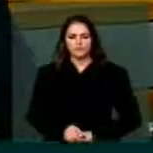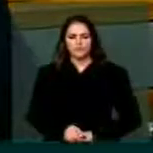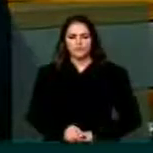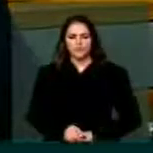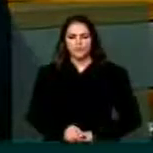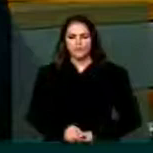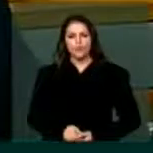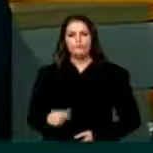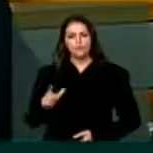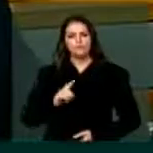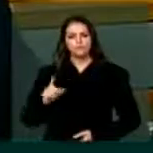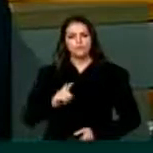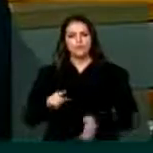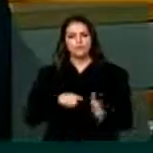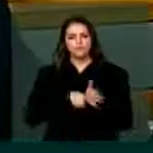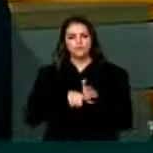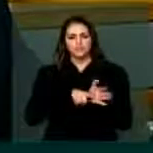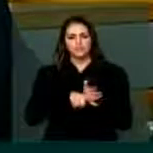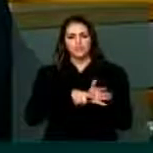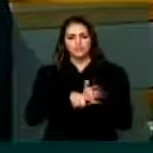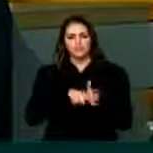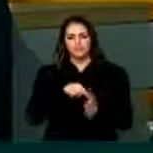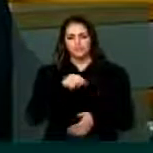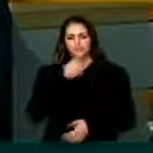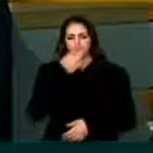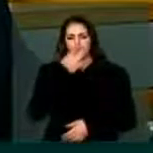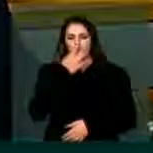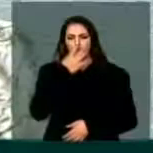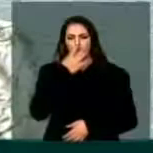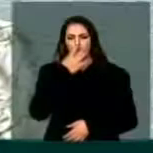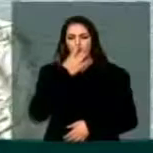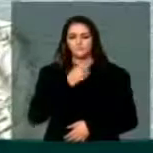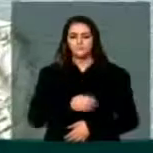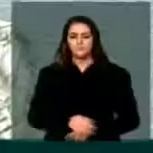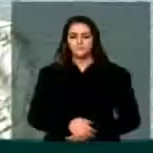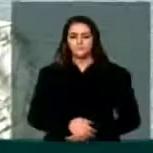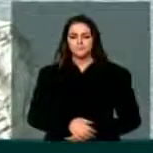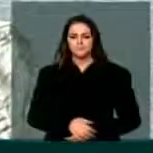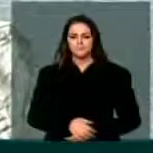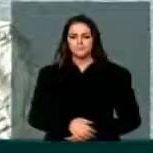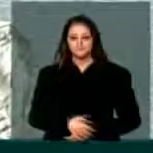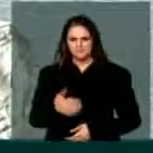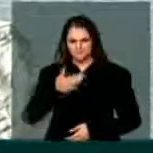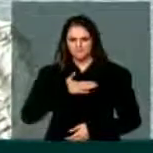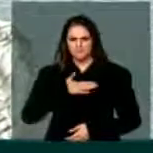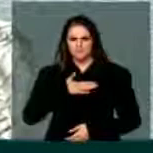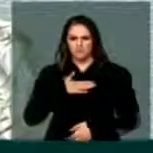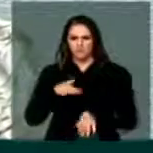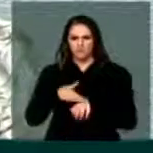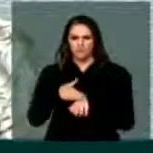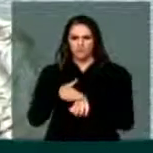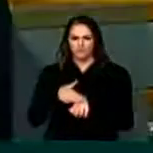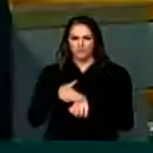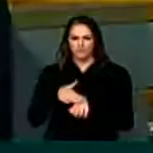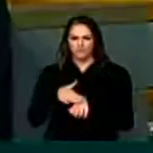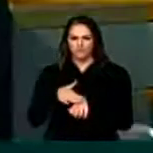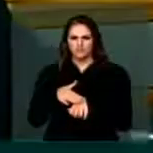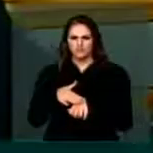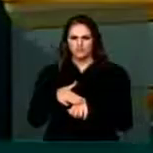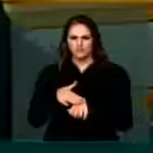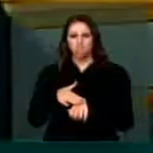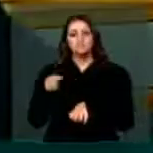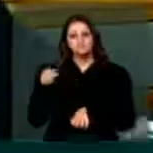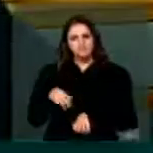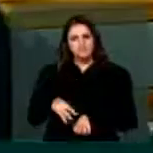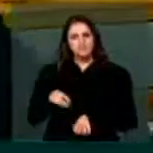na investigação essa... Sim, não, áudios, como assim, áudios meus falando... Existe dele cobrando que a senhora